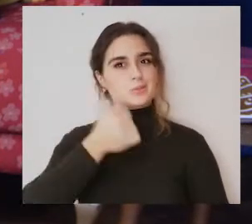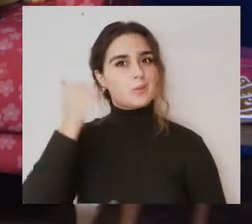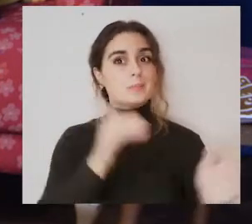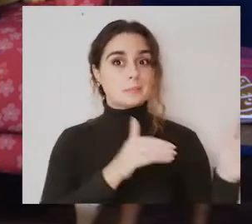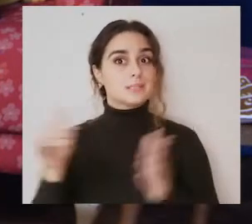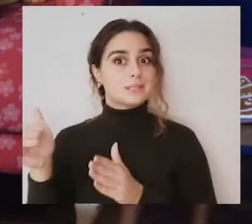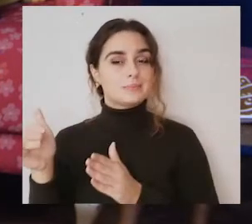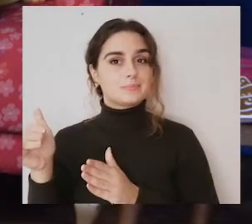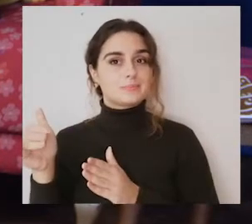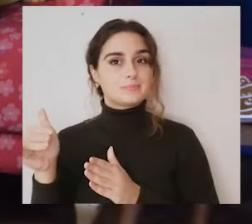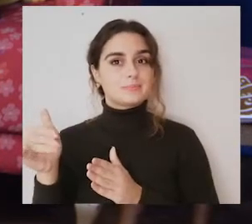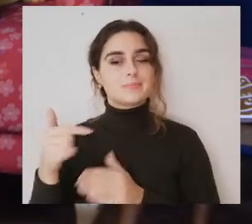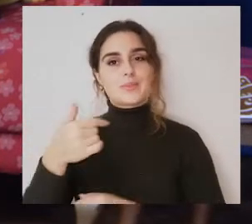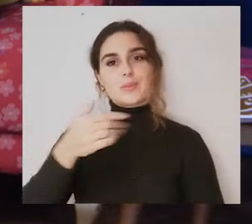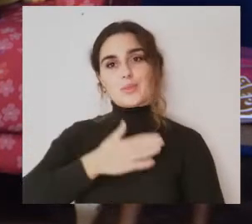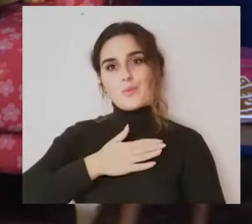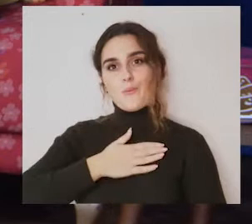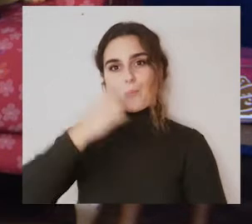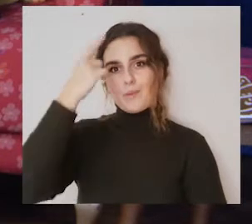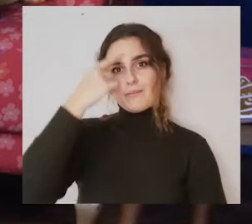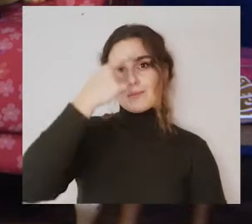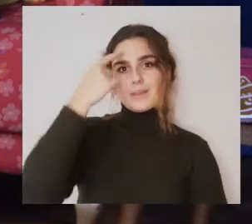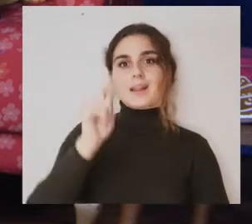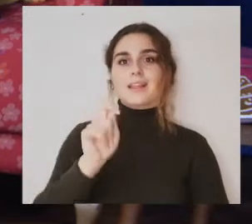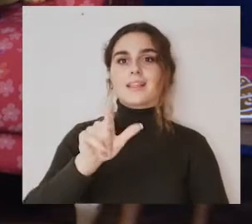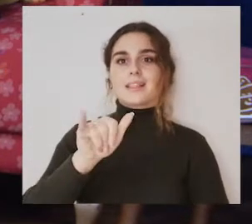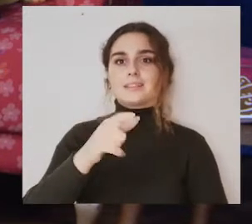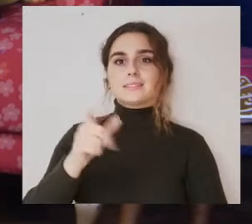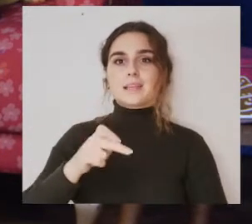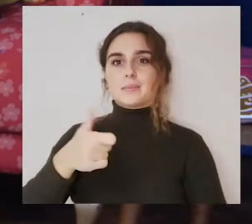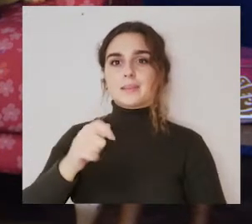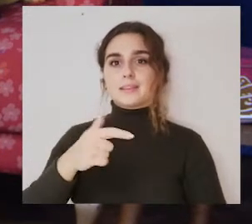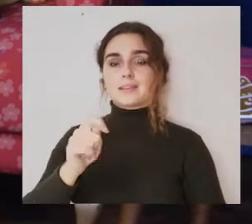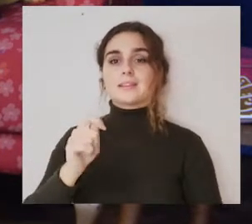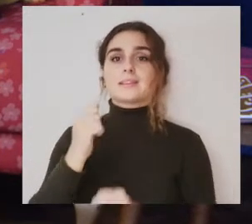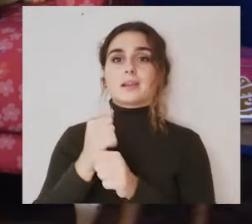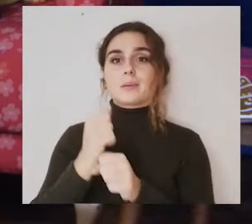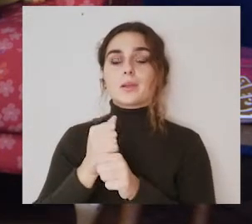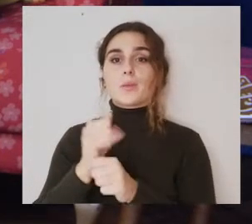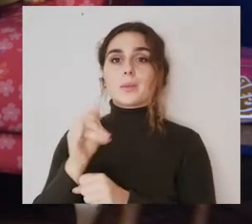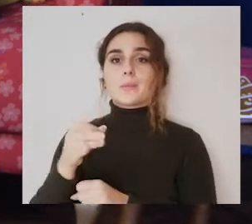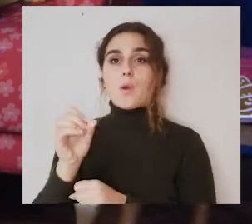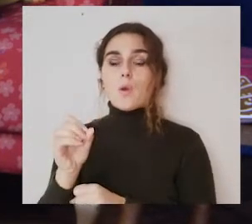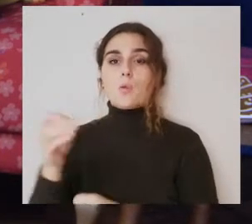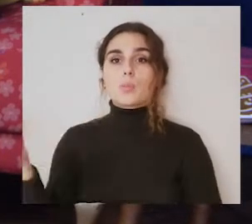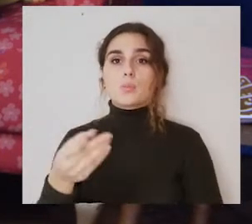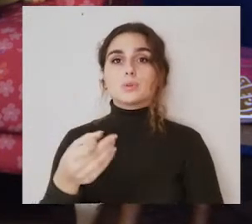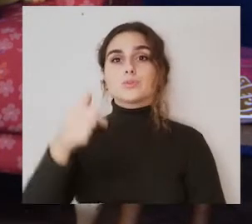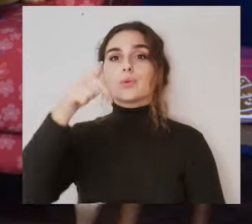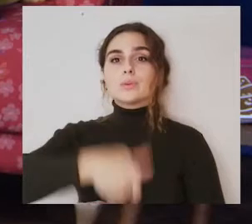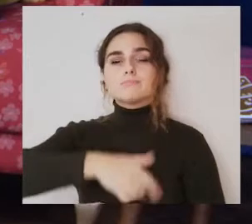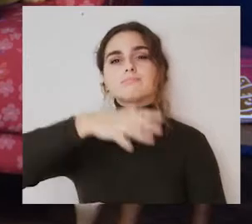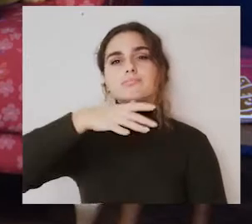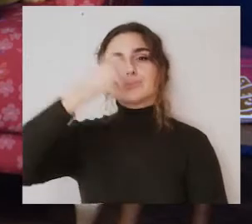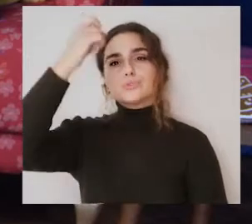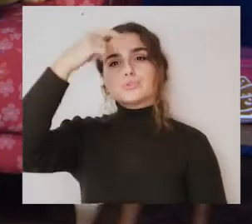dizer quem somos. Eu sou a enfermeira Elizabeth e trabalho no IPO do Porto e venho contar uma história para todos vós, mas permitam-me,